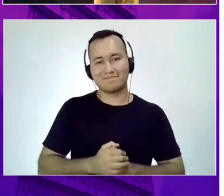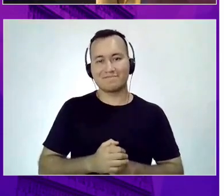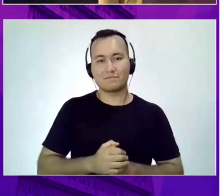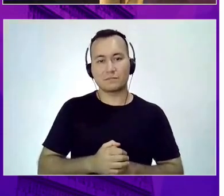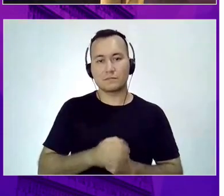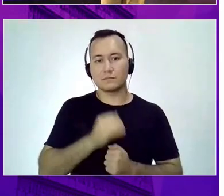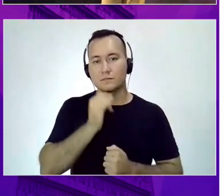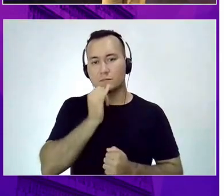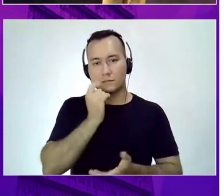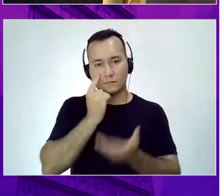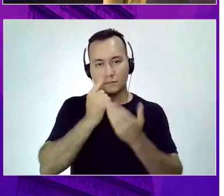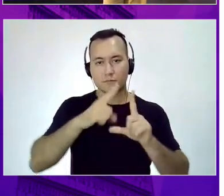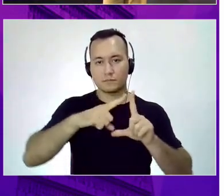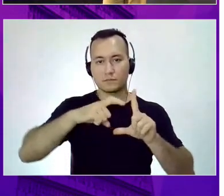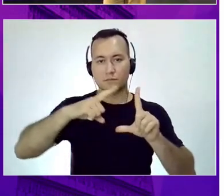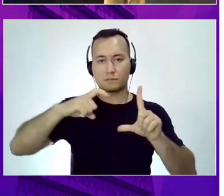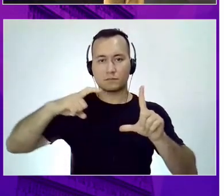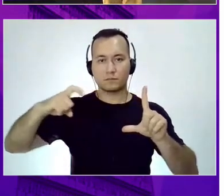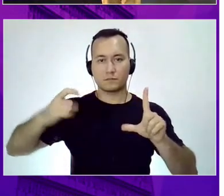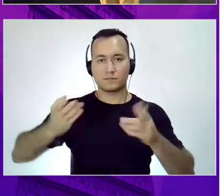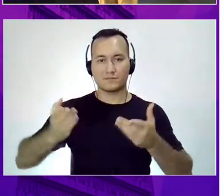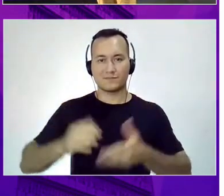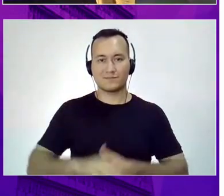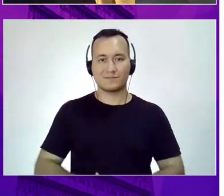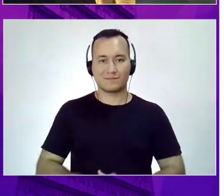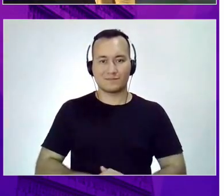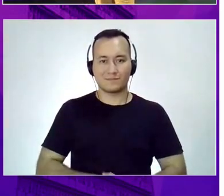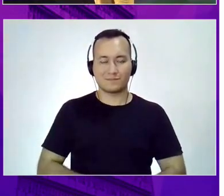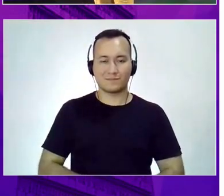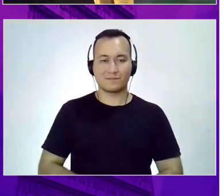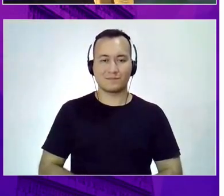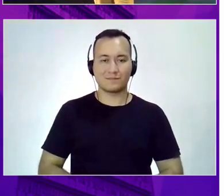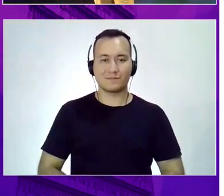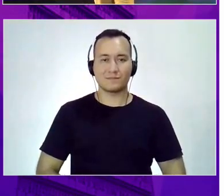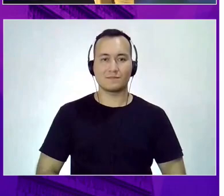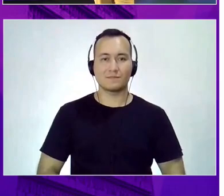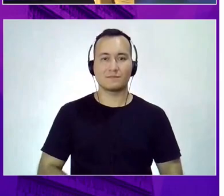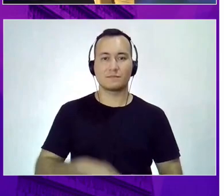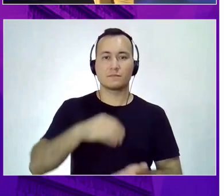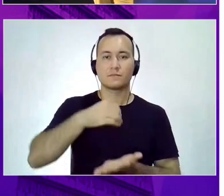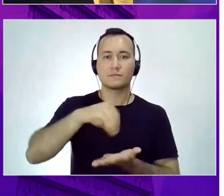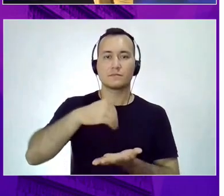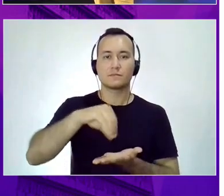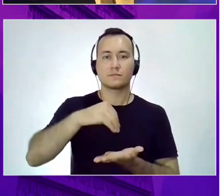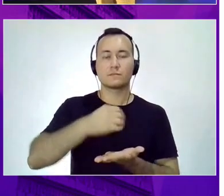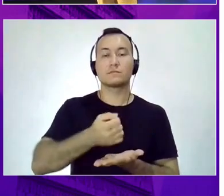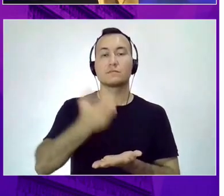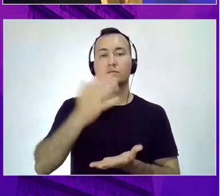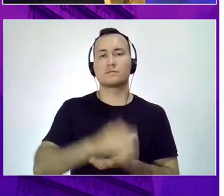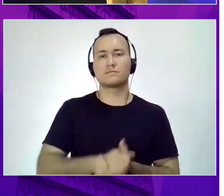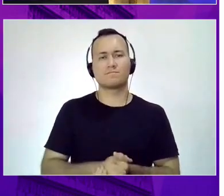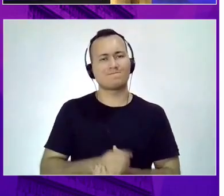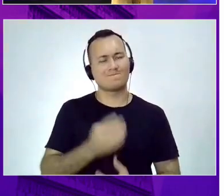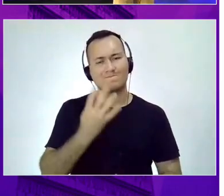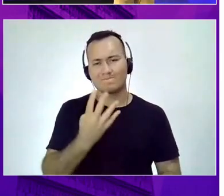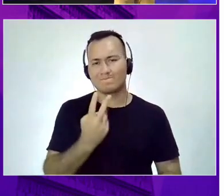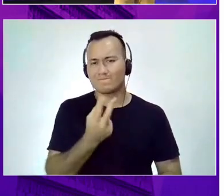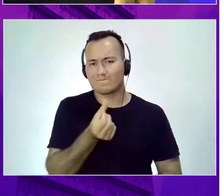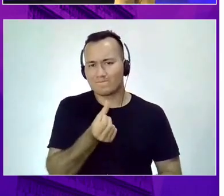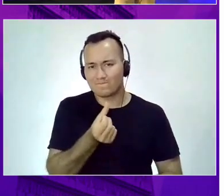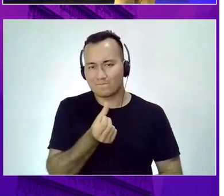dessa POC que a gente trouxe para apresentar, né? Quantas notificações tiveram. Um pico de 426 por segundo, máximo,